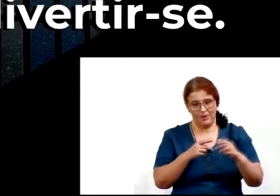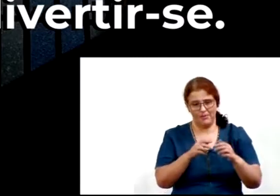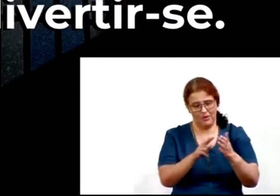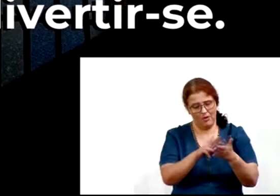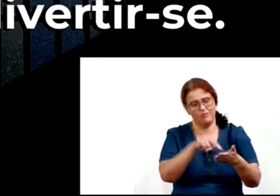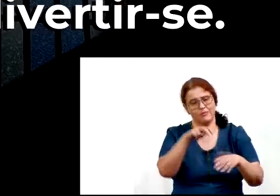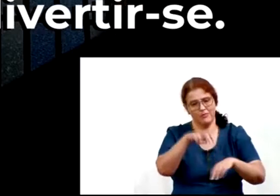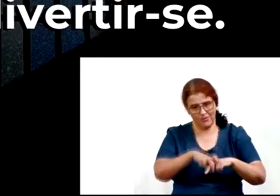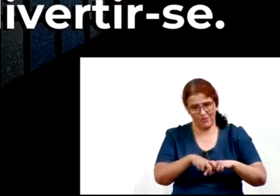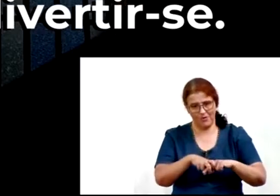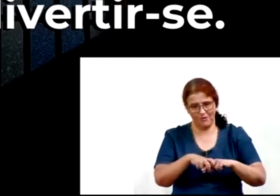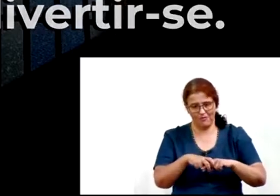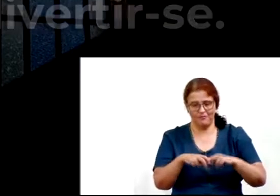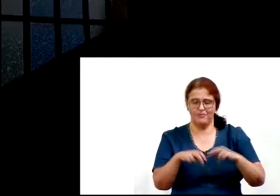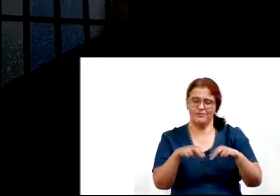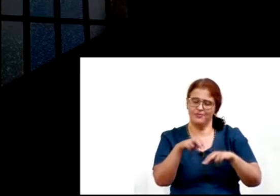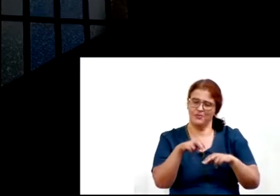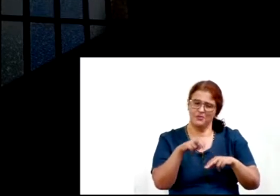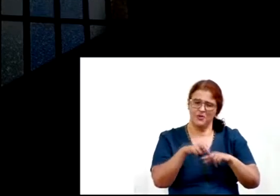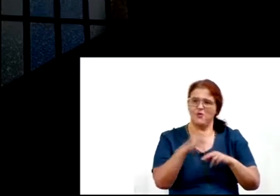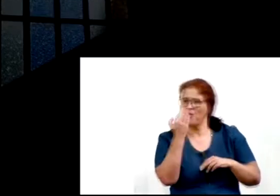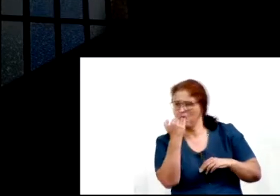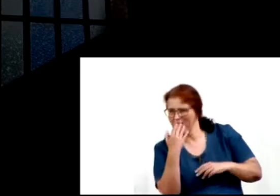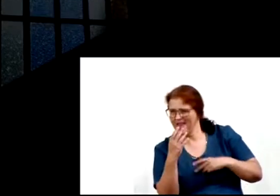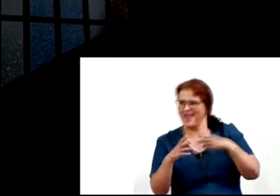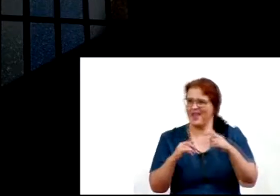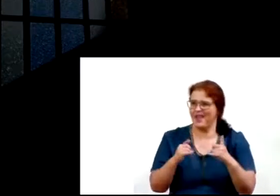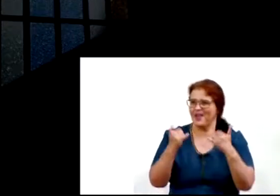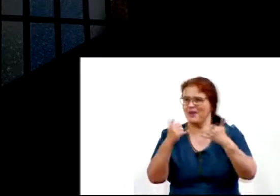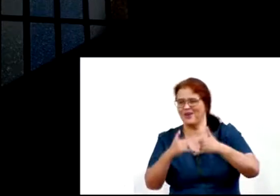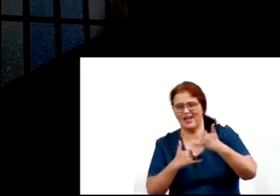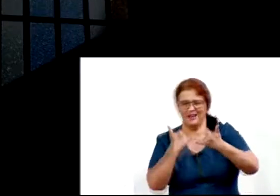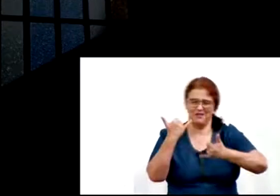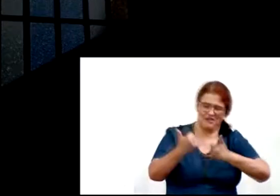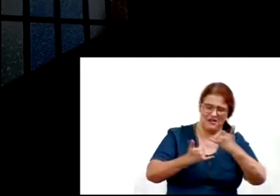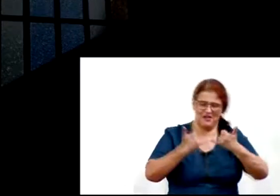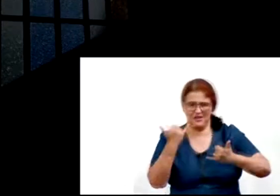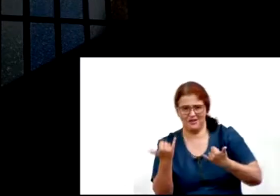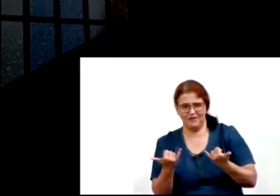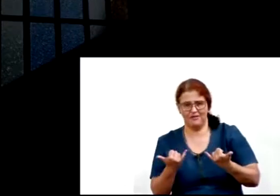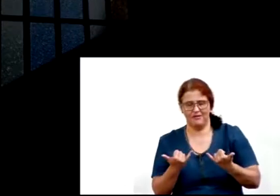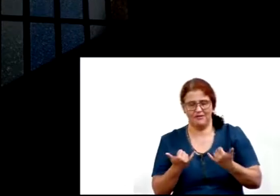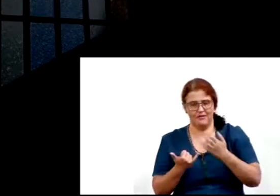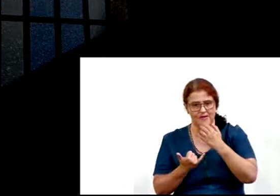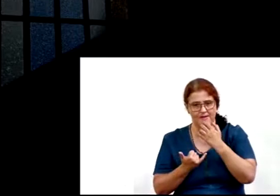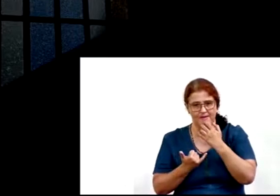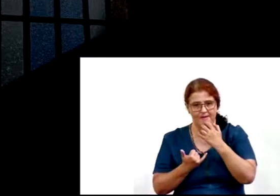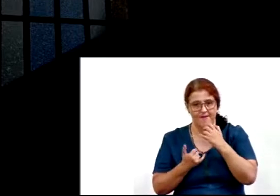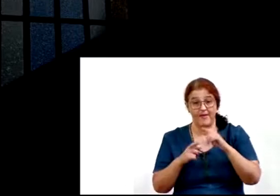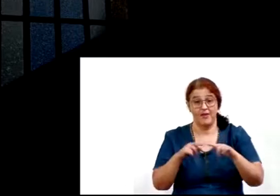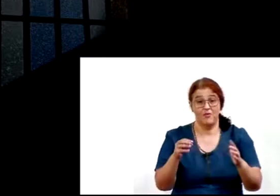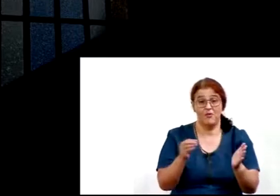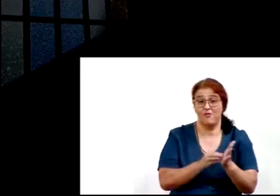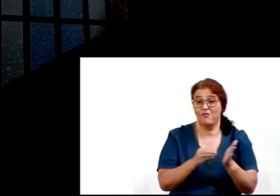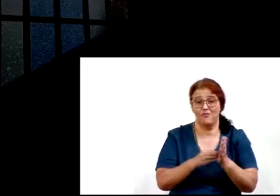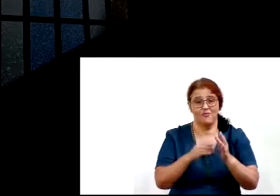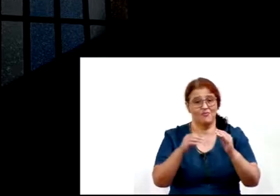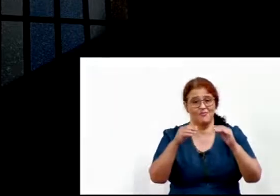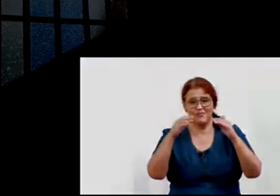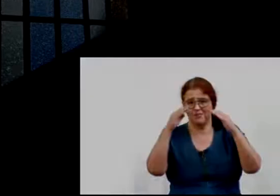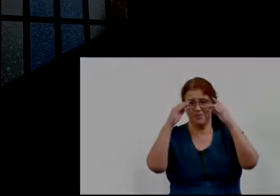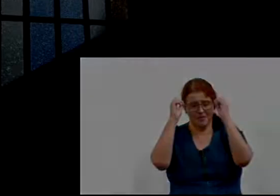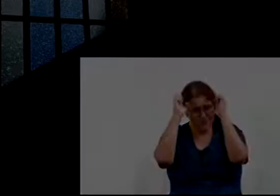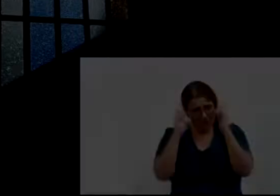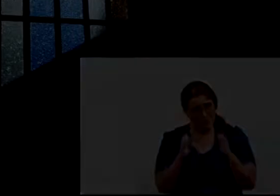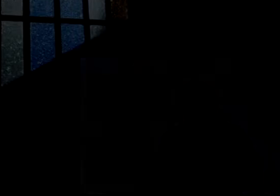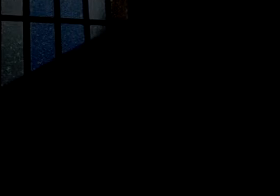e levantou-se para divertir-se. E não pratiquemos imoralidade, como alguns deles o fizeram, e caíram